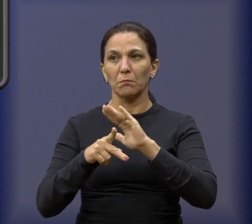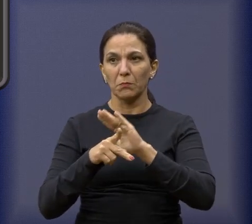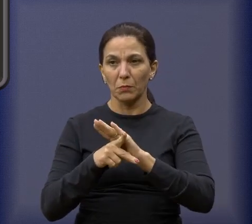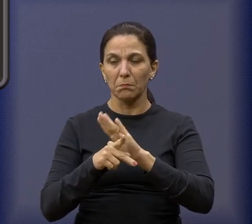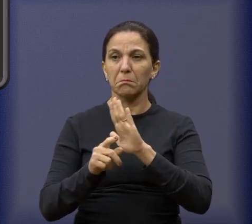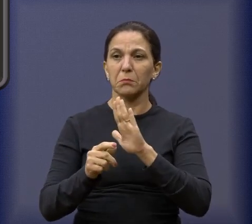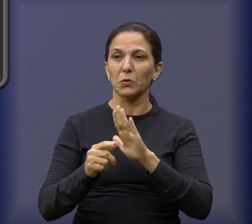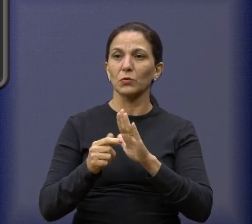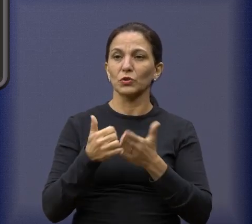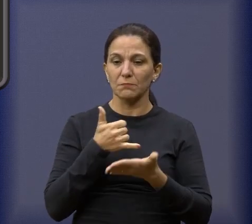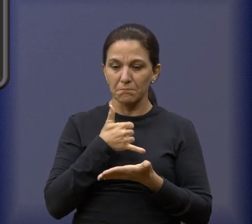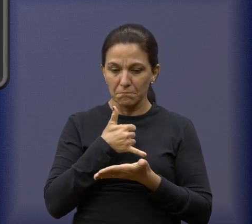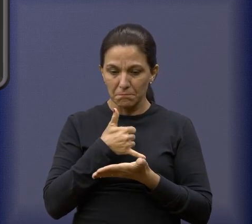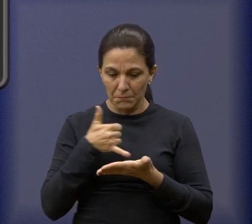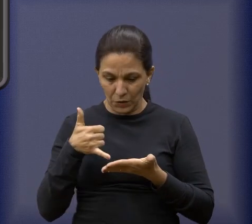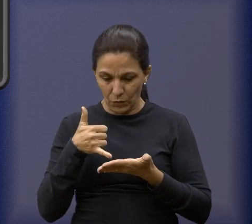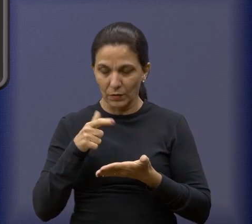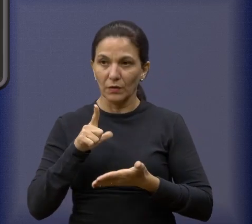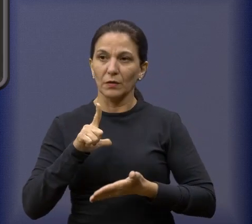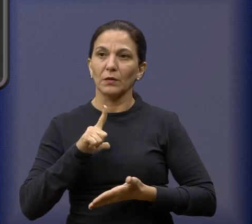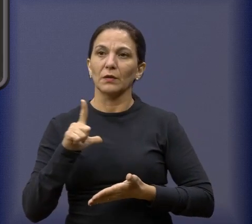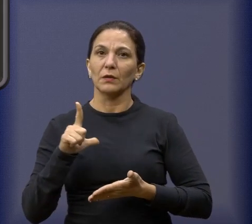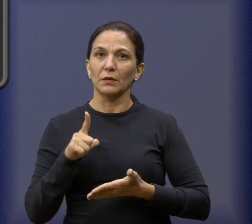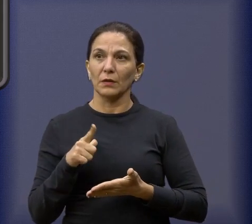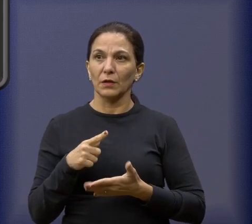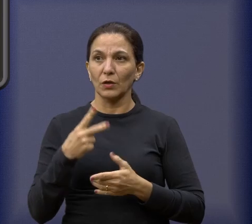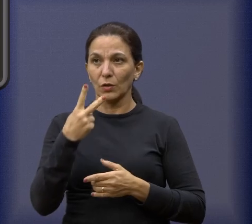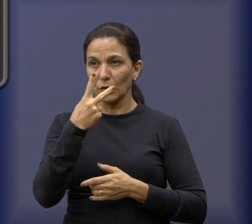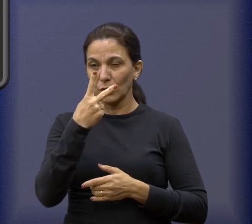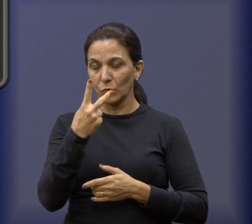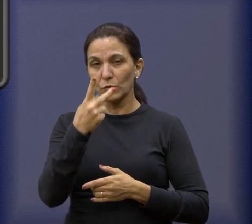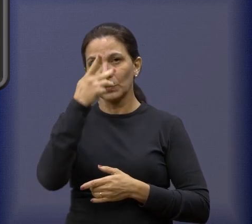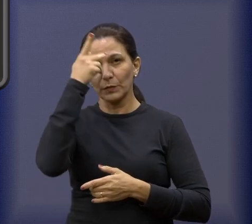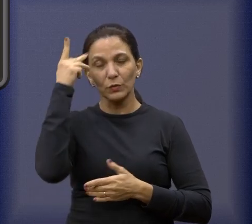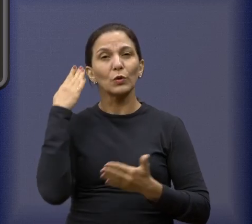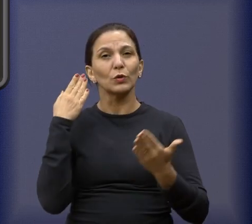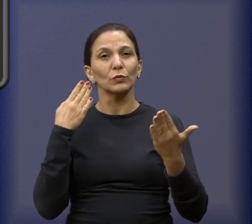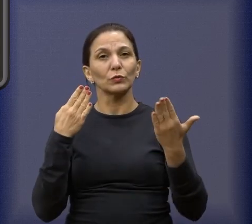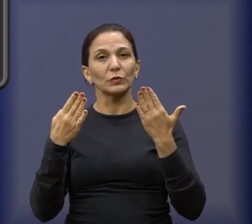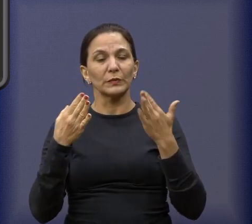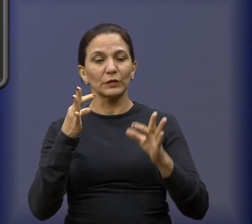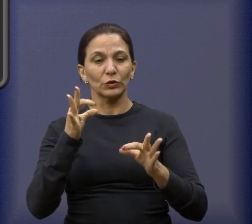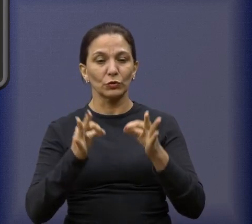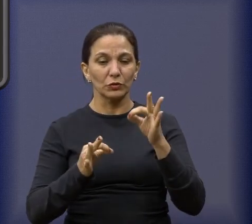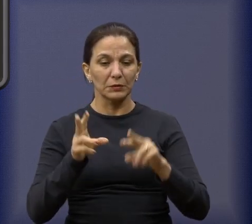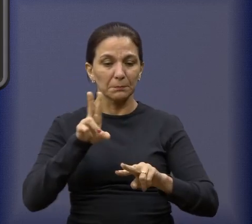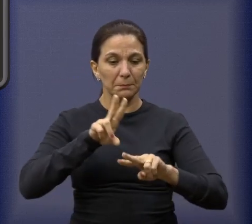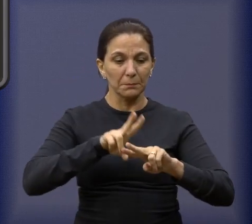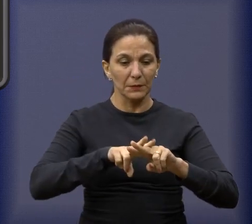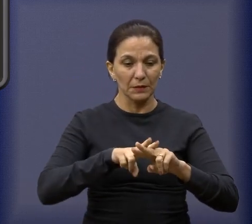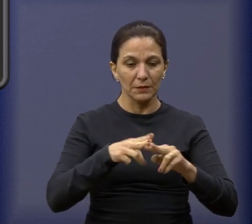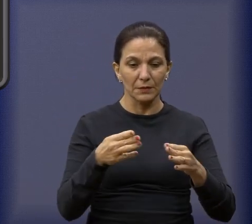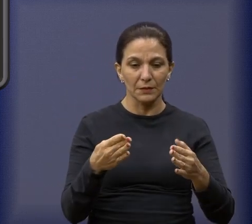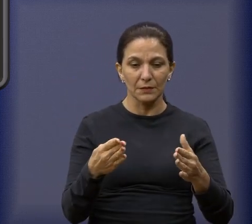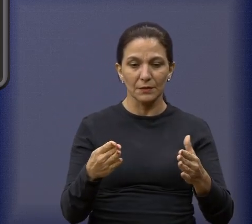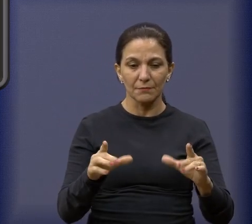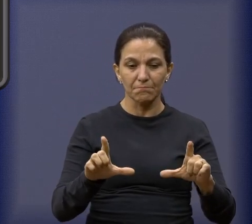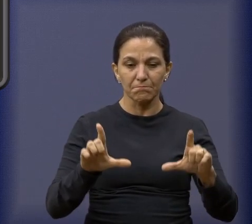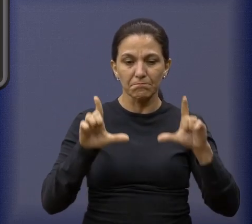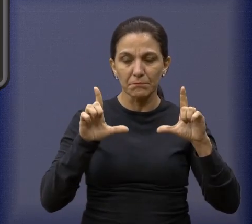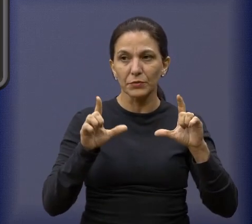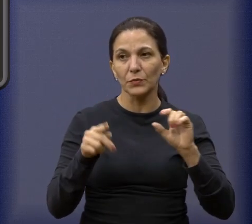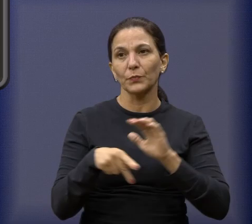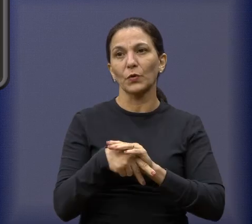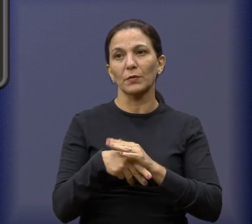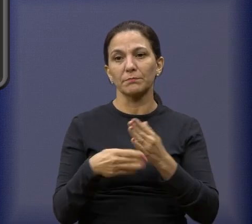droga. Os policiais deram voz de prisão em flagrante a 2 suspeitas que foram encaminhadas à justiça e presas em flagrante. Esse tipo de operação